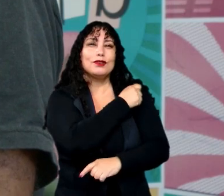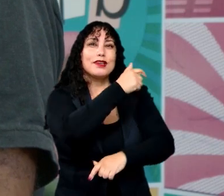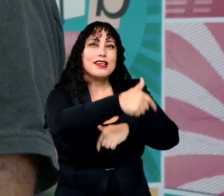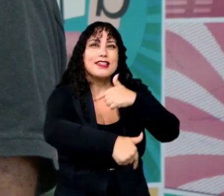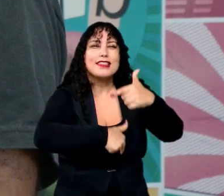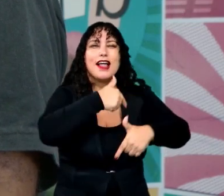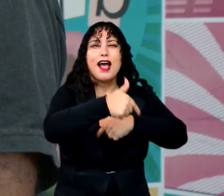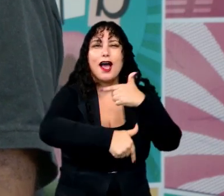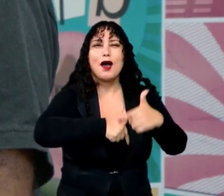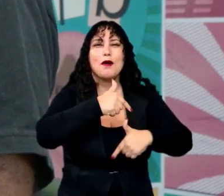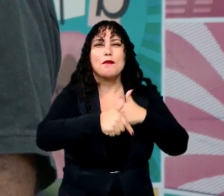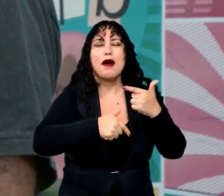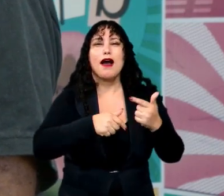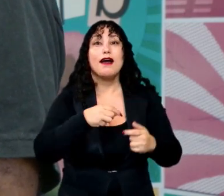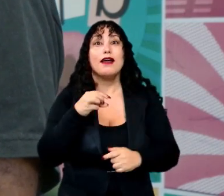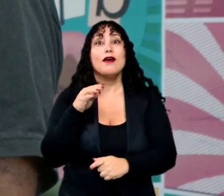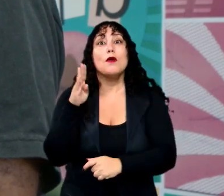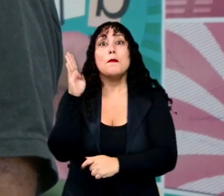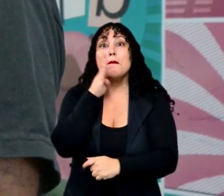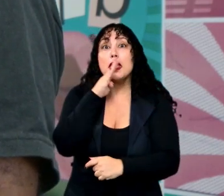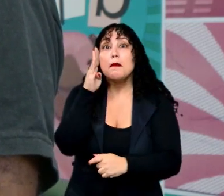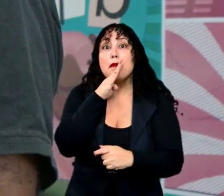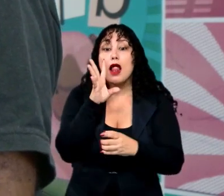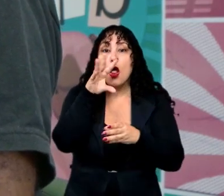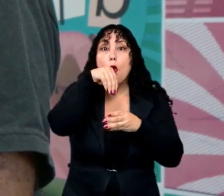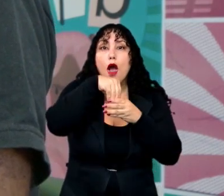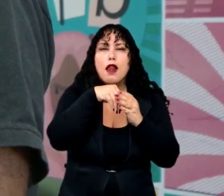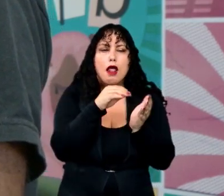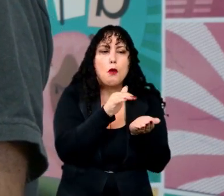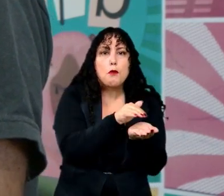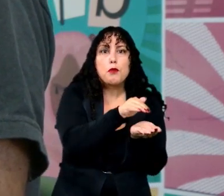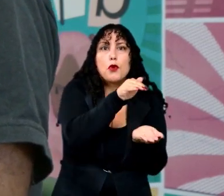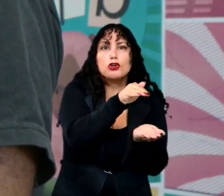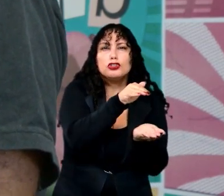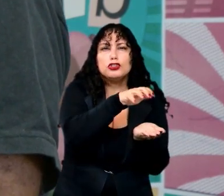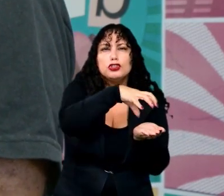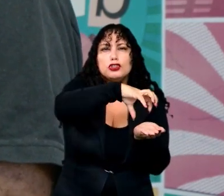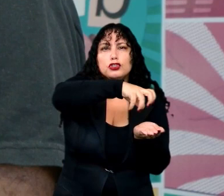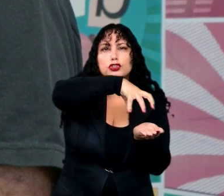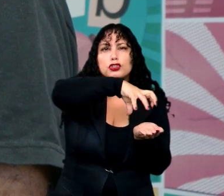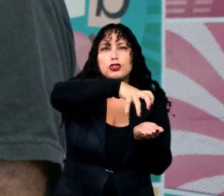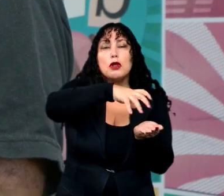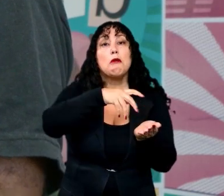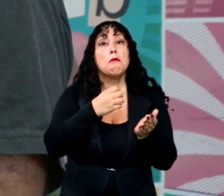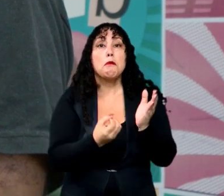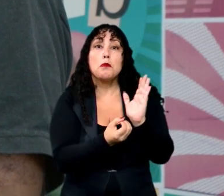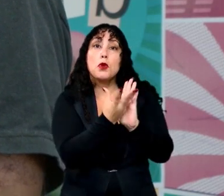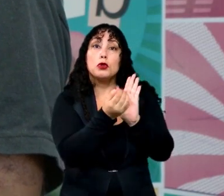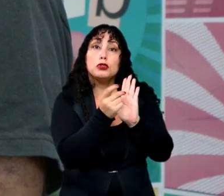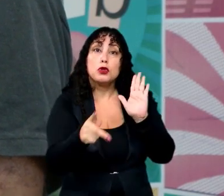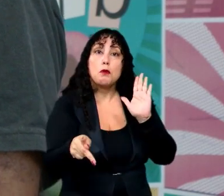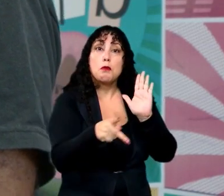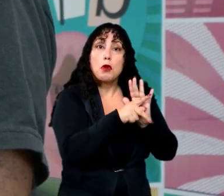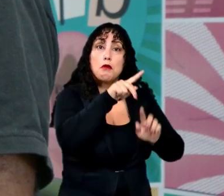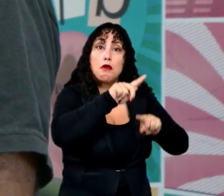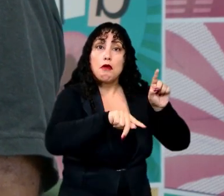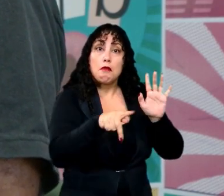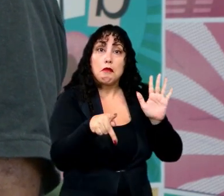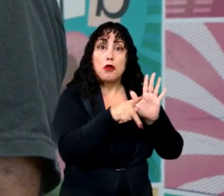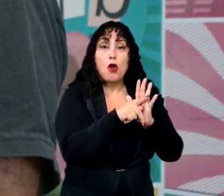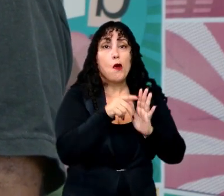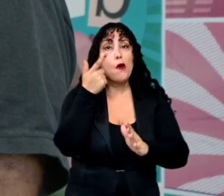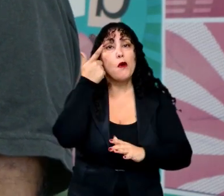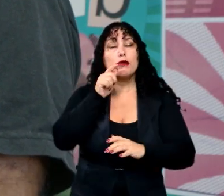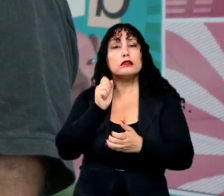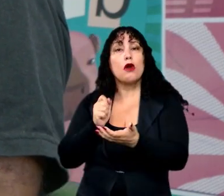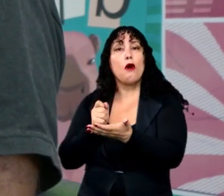muito bem na parte de pimentas em conserva então então eles podem até produzir a sua própria matéria-prima ou então pode adquirir no